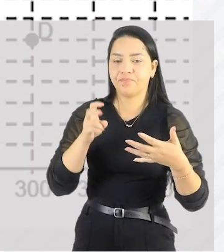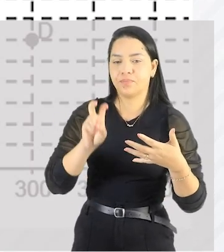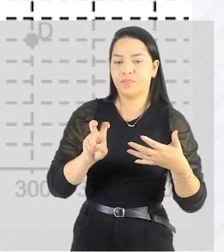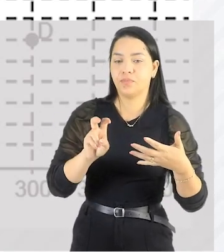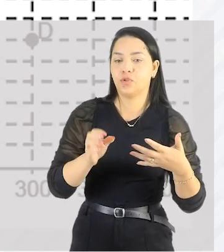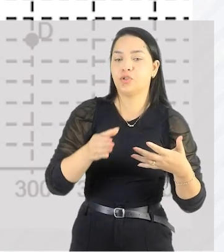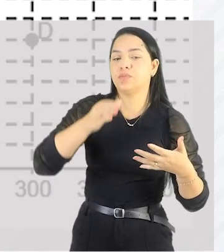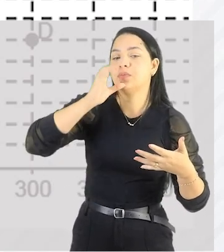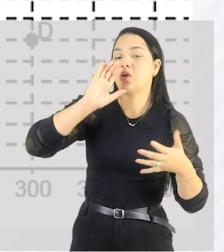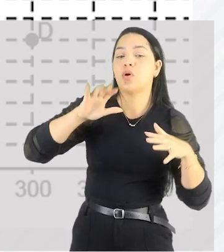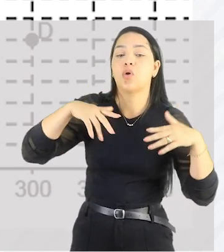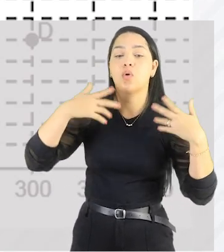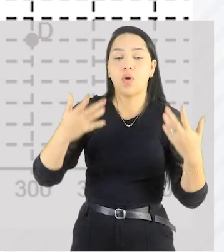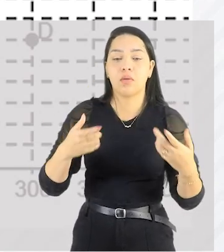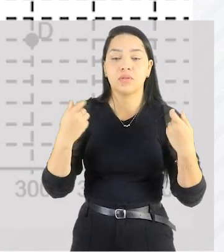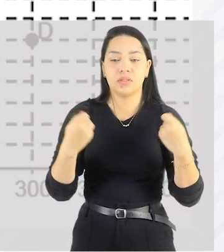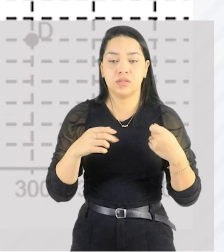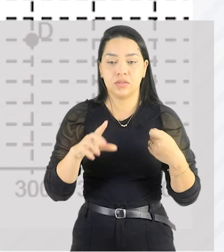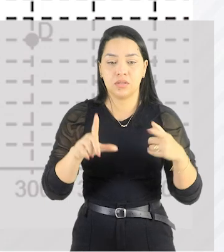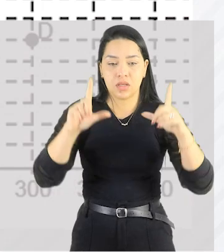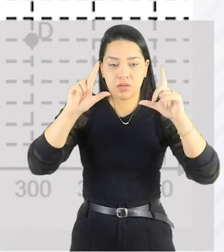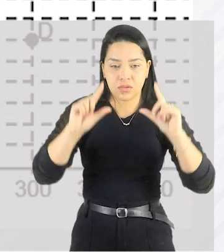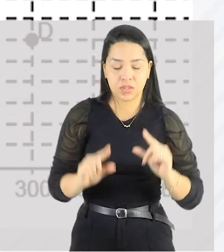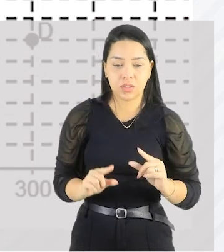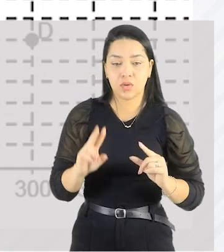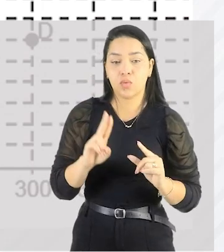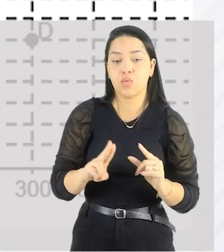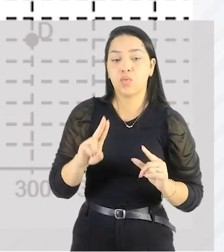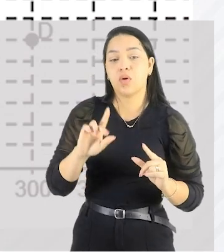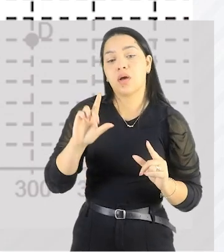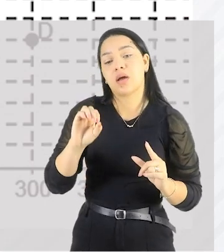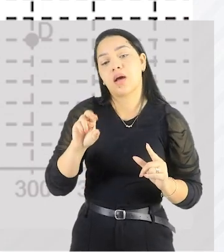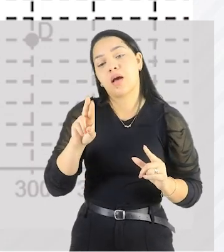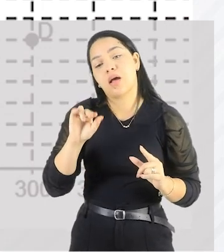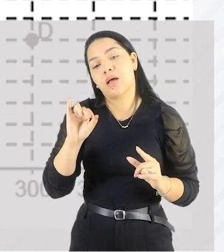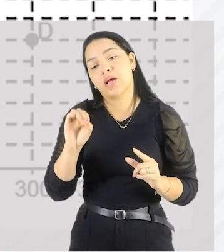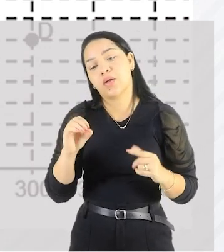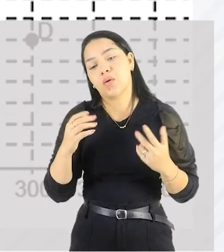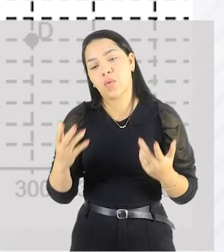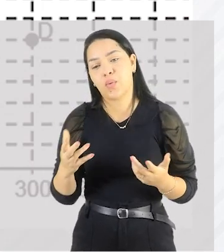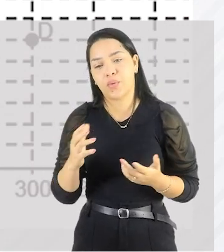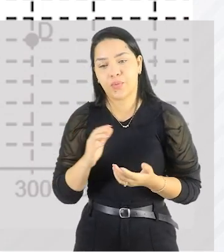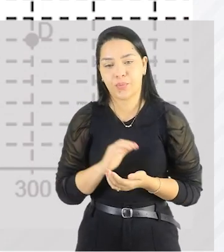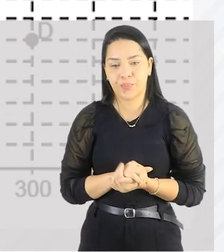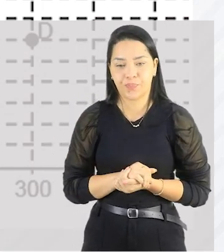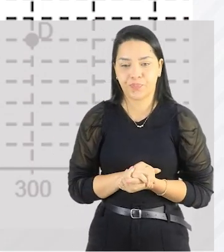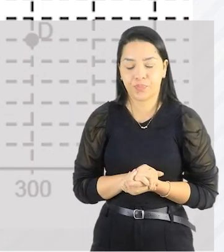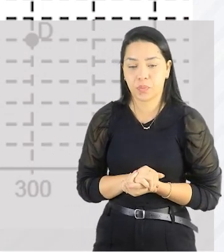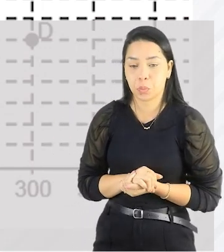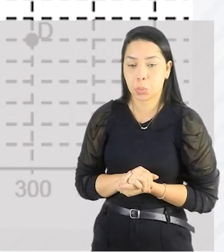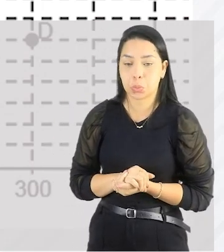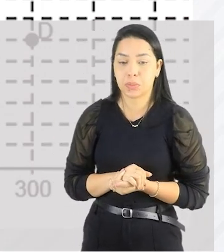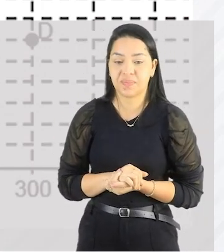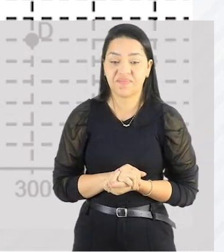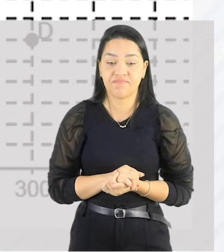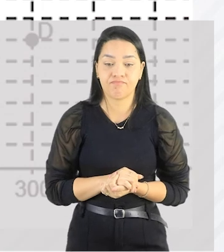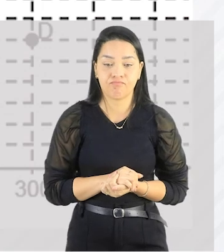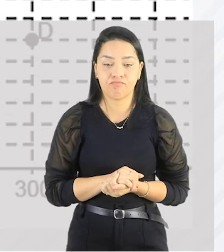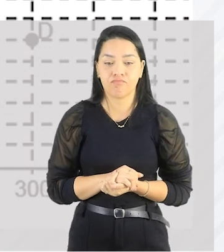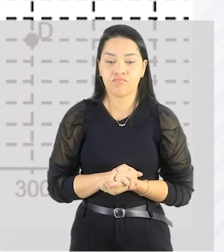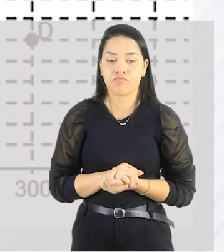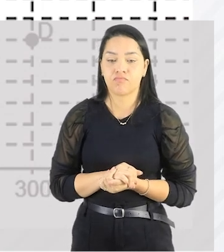de bebida, qual deles, certo, deve ser escolhido por uma pessoa que